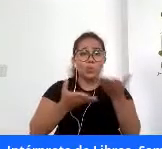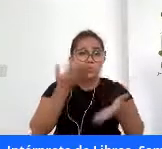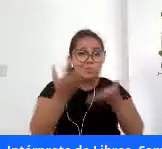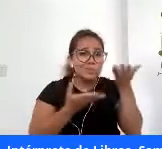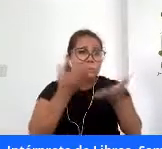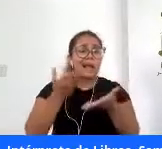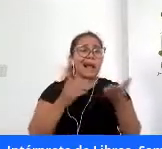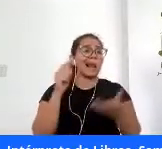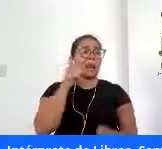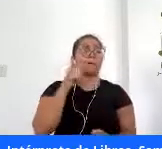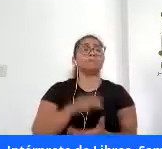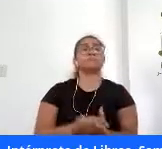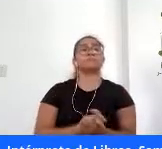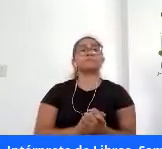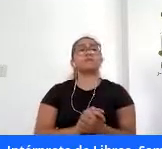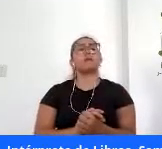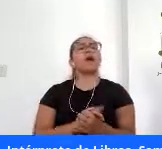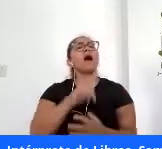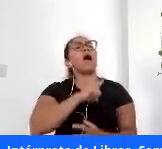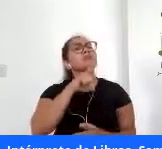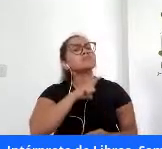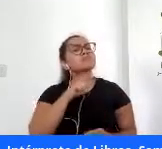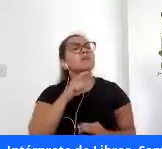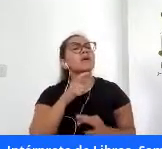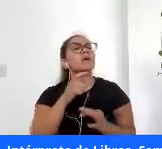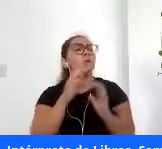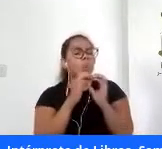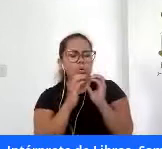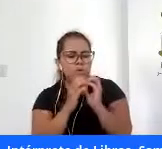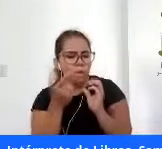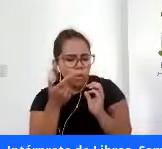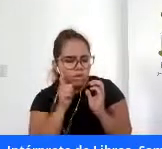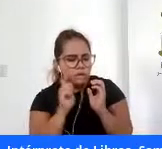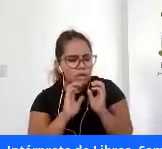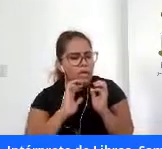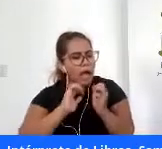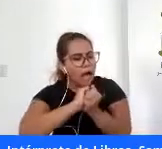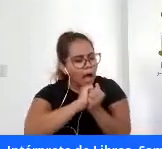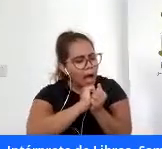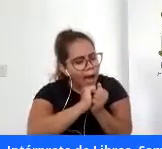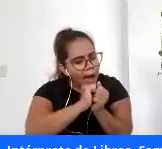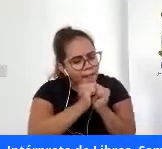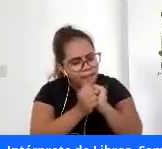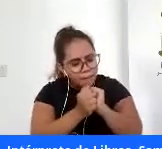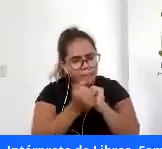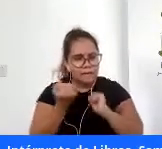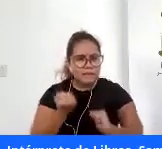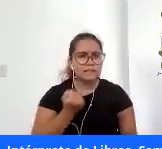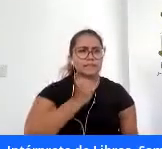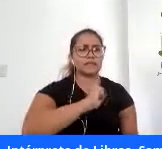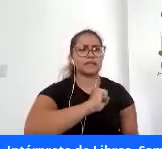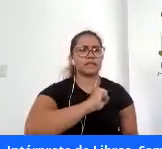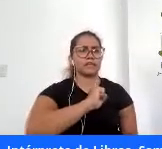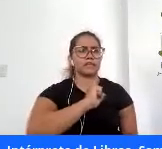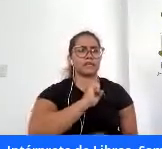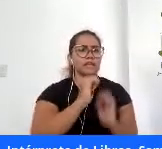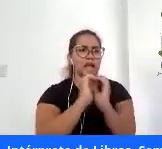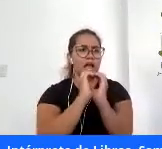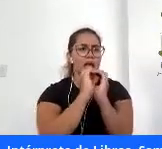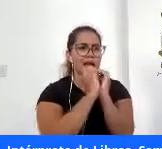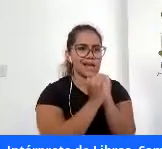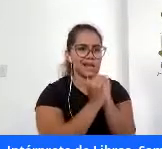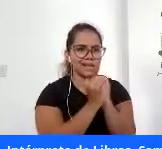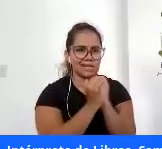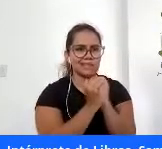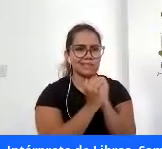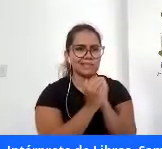atuando ali. Então você tem toda uma mobilização do cérebro para poder conter e reparar essa lesão que aconteceu,